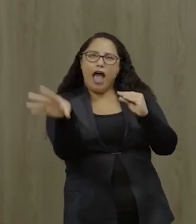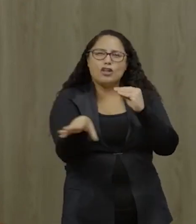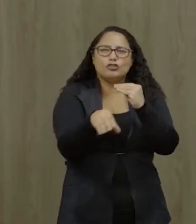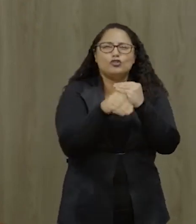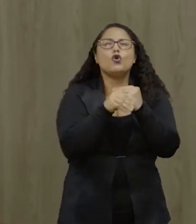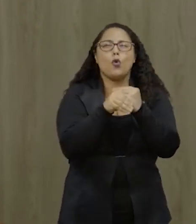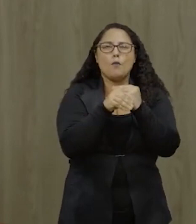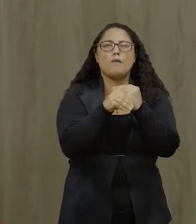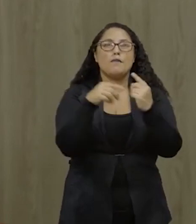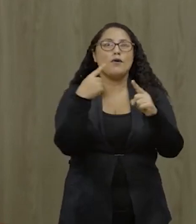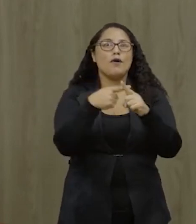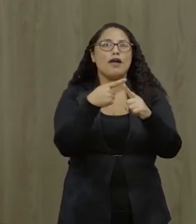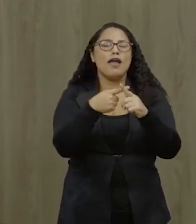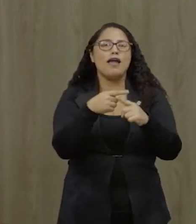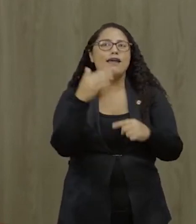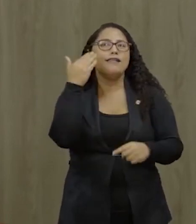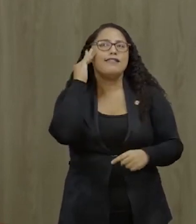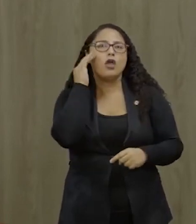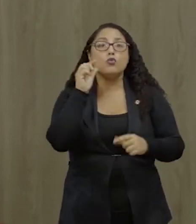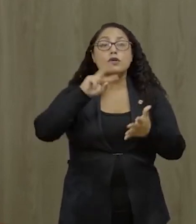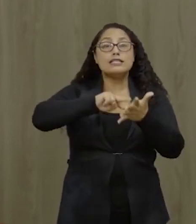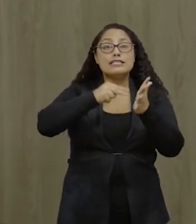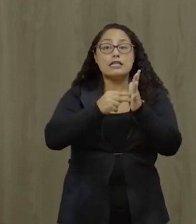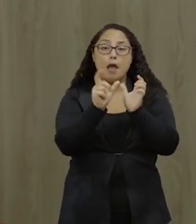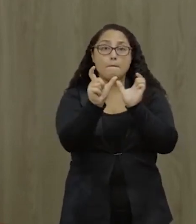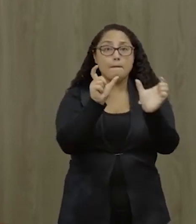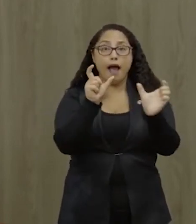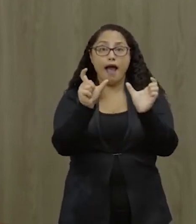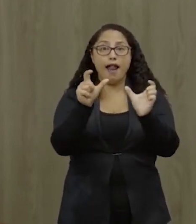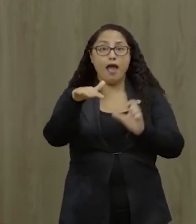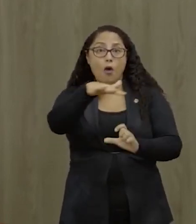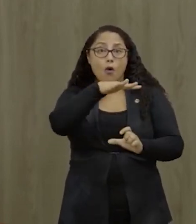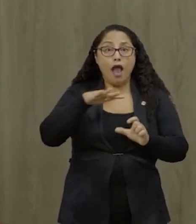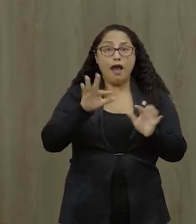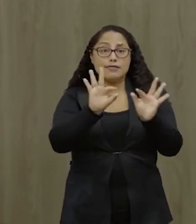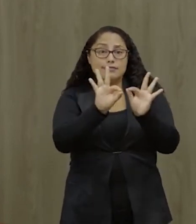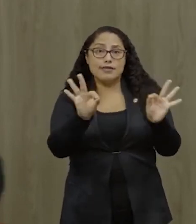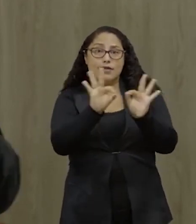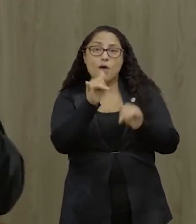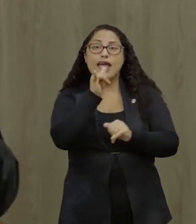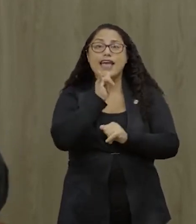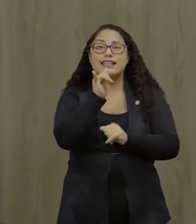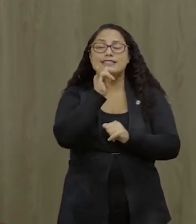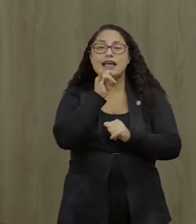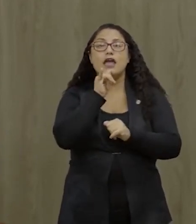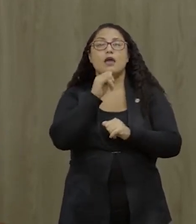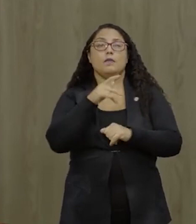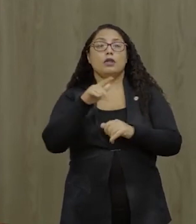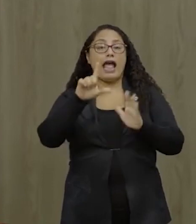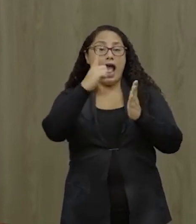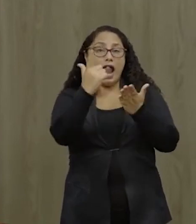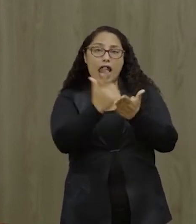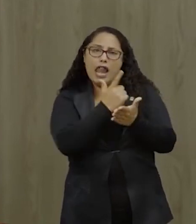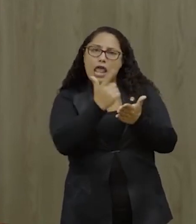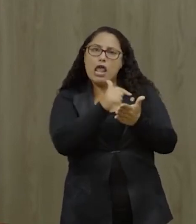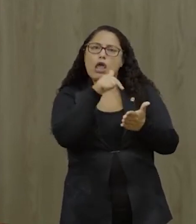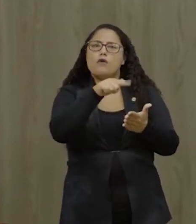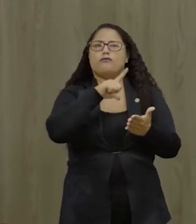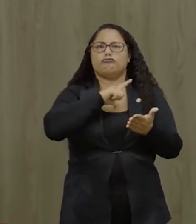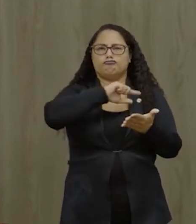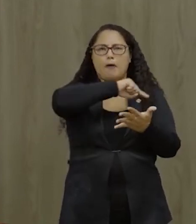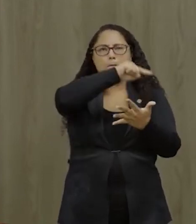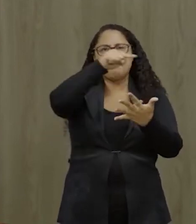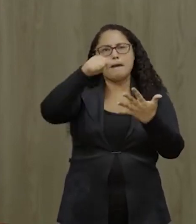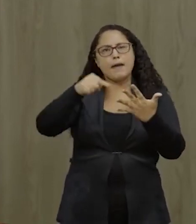adicionar. Por quê? Porque ele entende o que significam essas palavras, o campo semântico que ela possui e os exemplos que na literatura e em